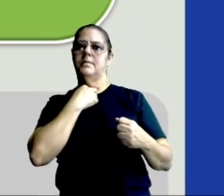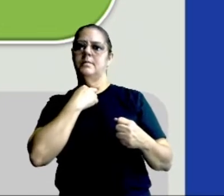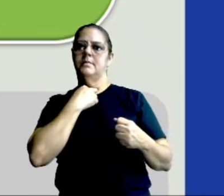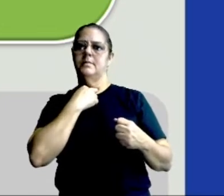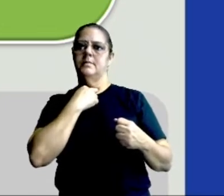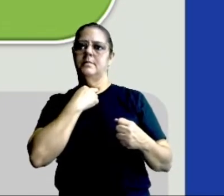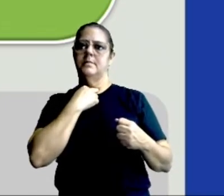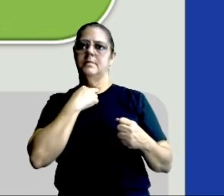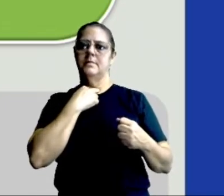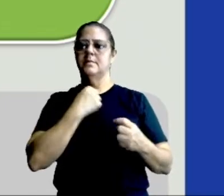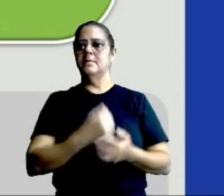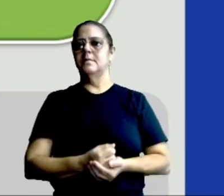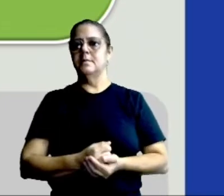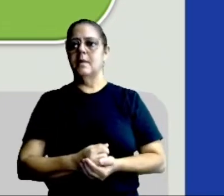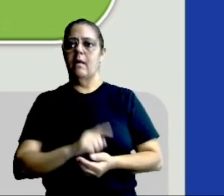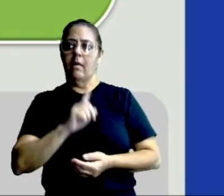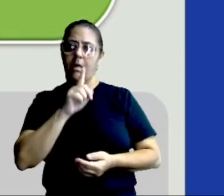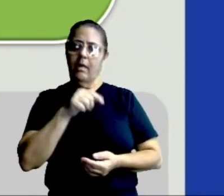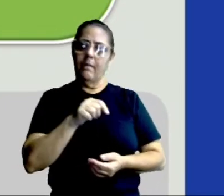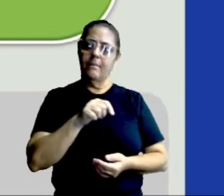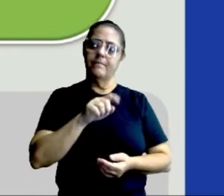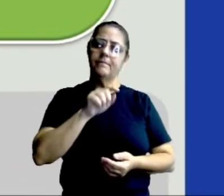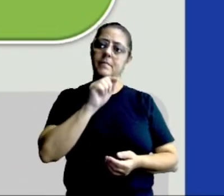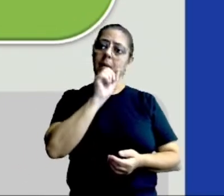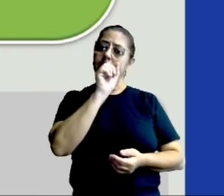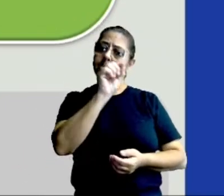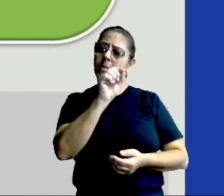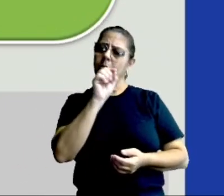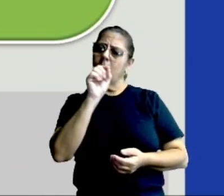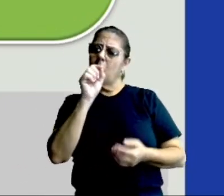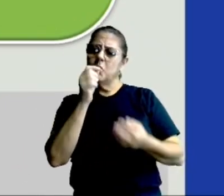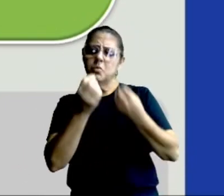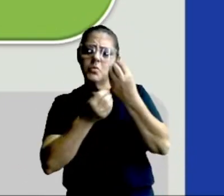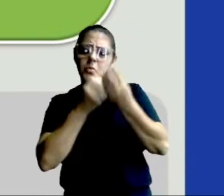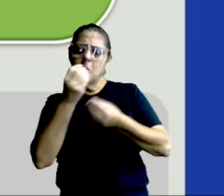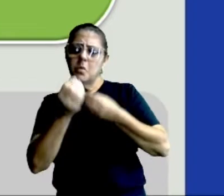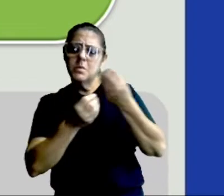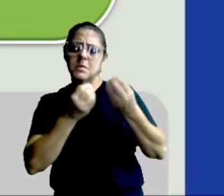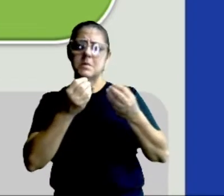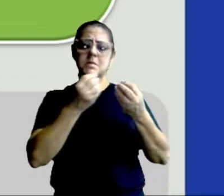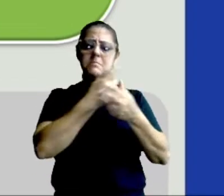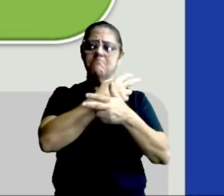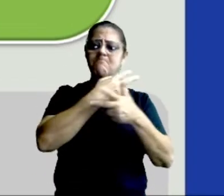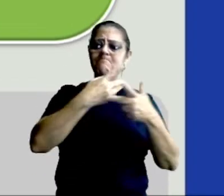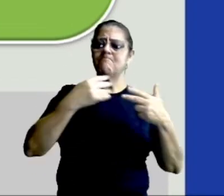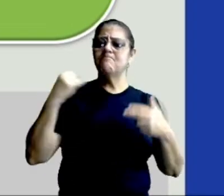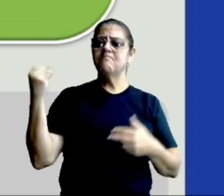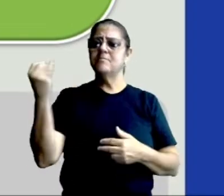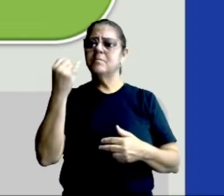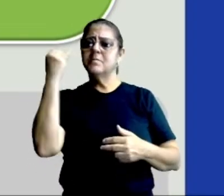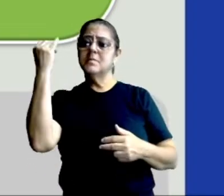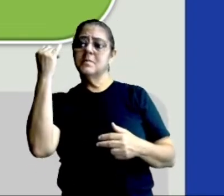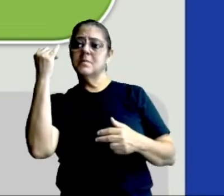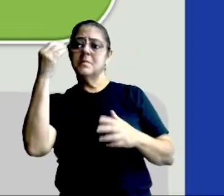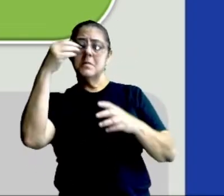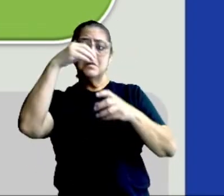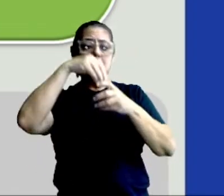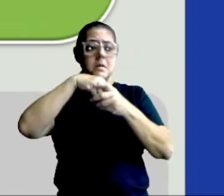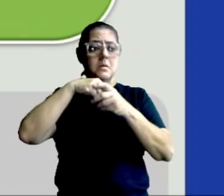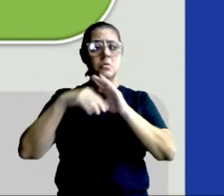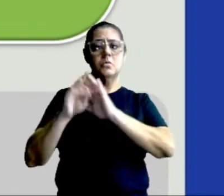enfim são pontos gente que quando a gente começa a olhar dentro do texto a gente começa a ter noção